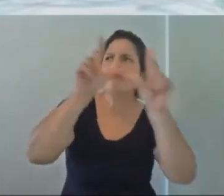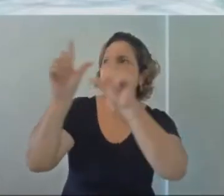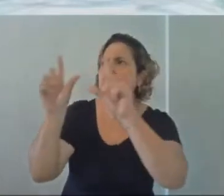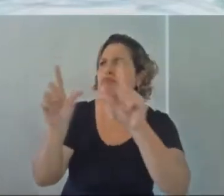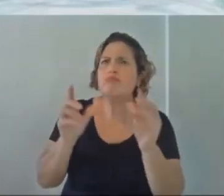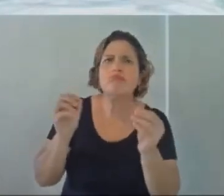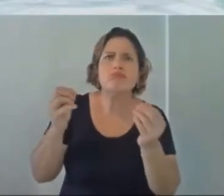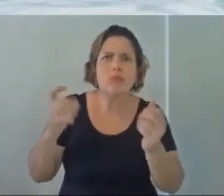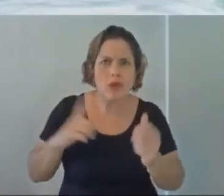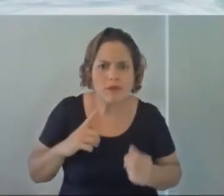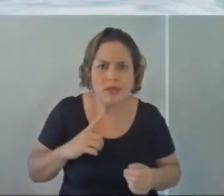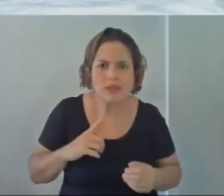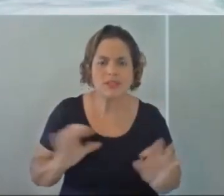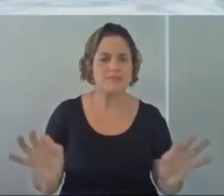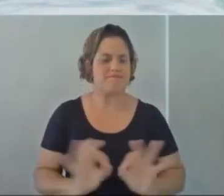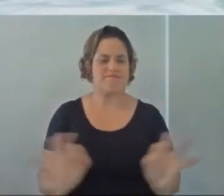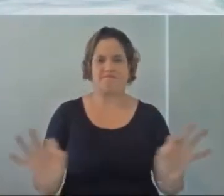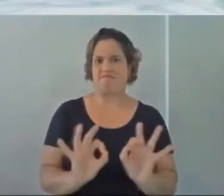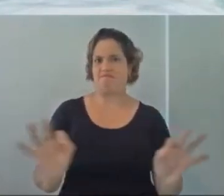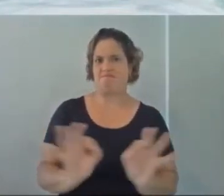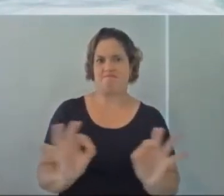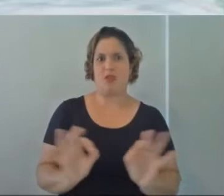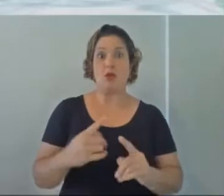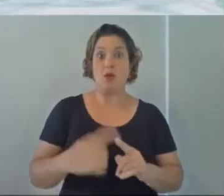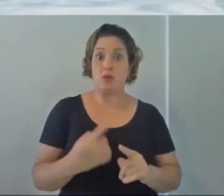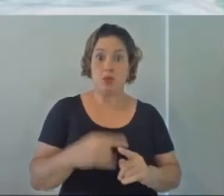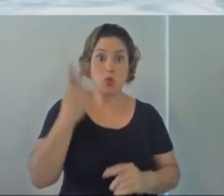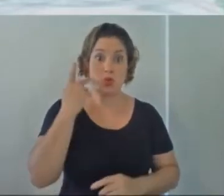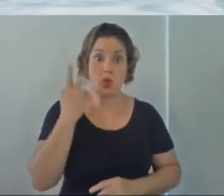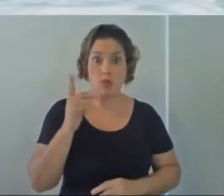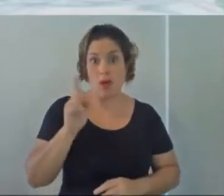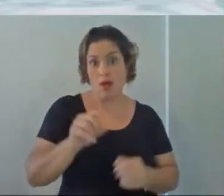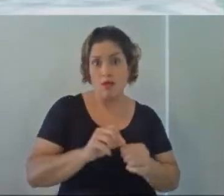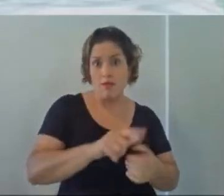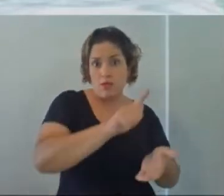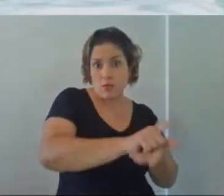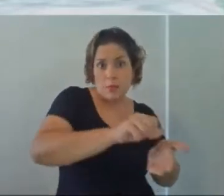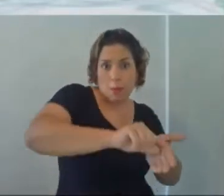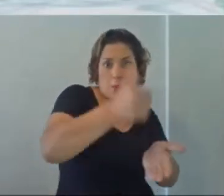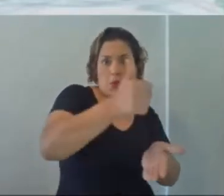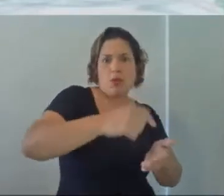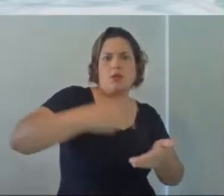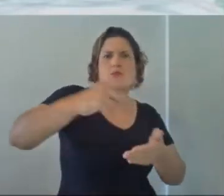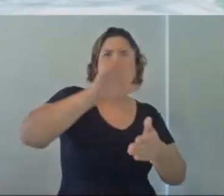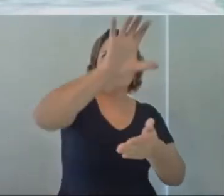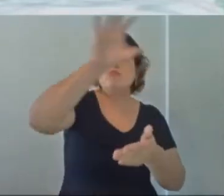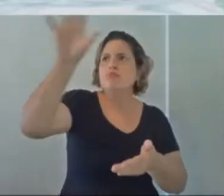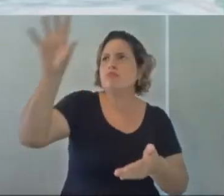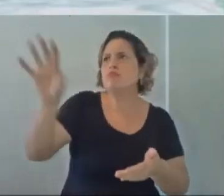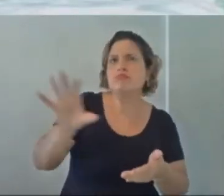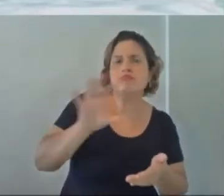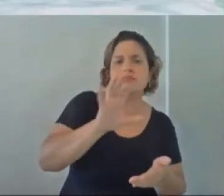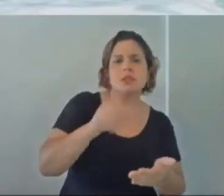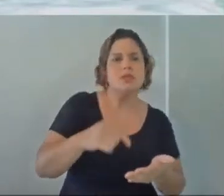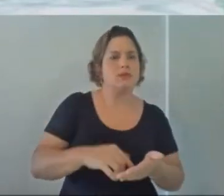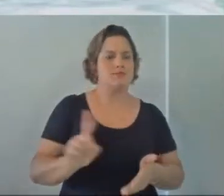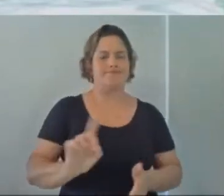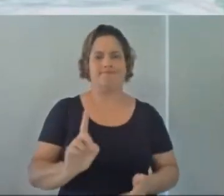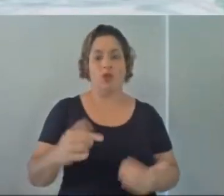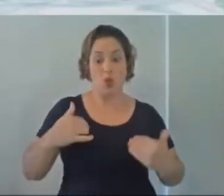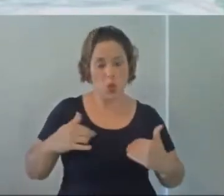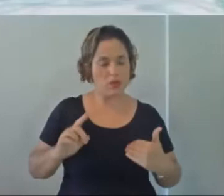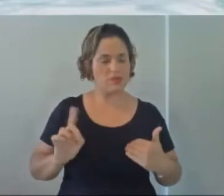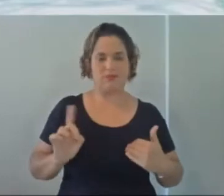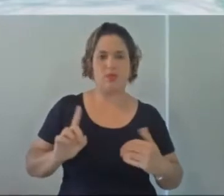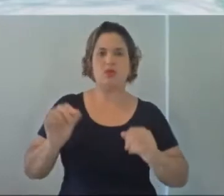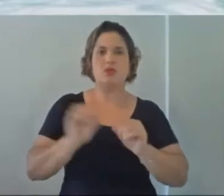uma expografia. Antes de ir para a parede, as pessoas já sabem o que vai ter na parede, então a gente não sabia exatamente como seria. A gente construiu